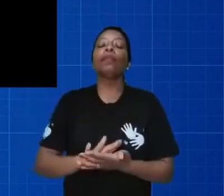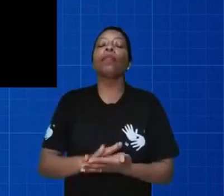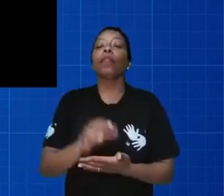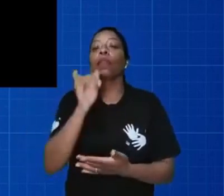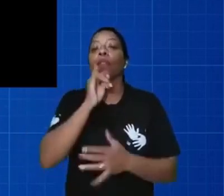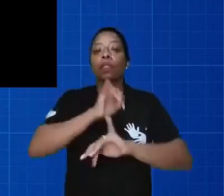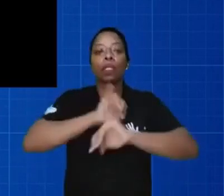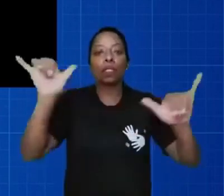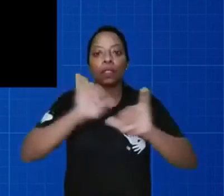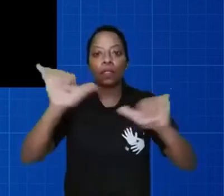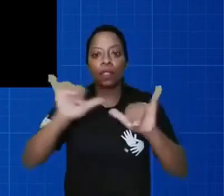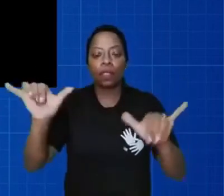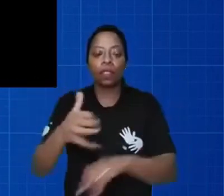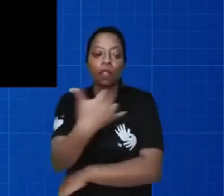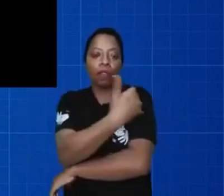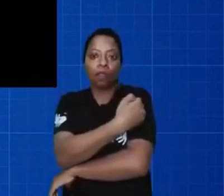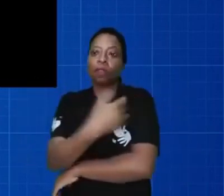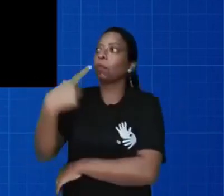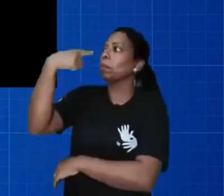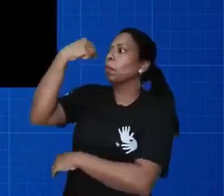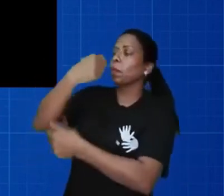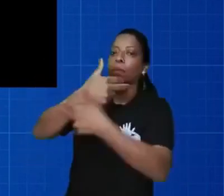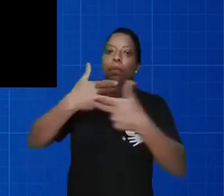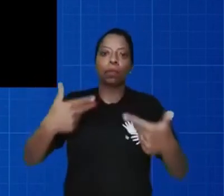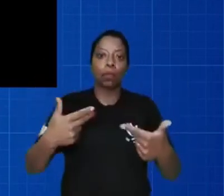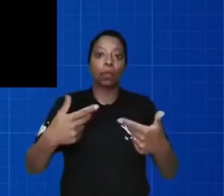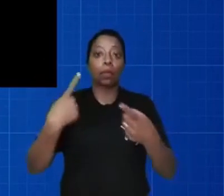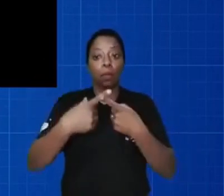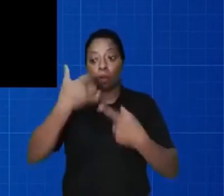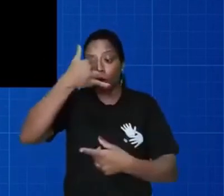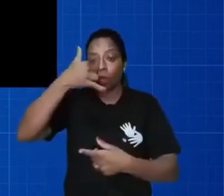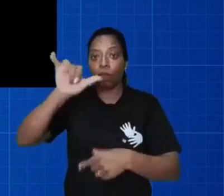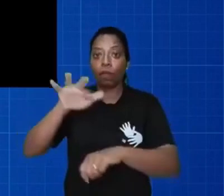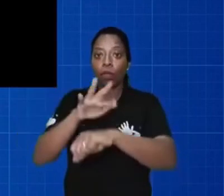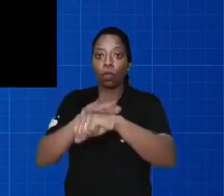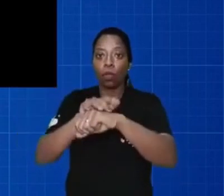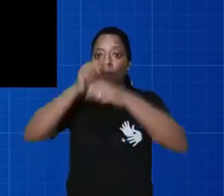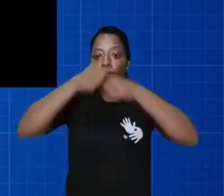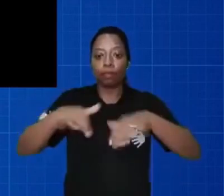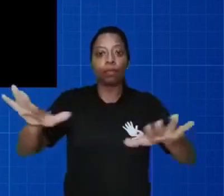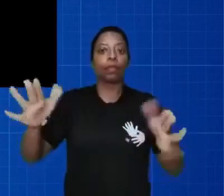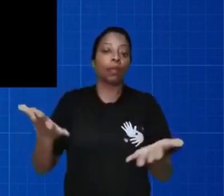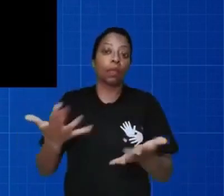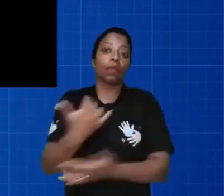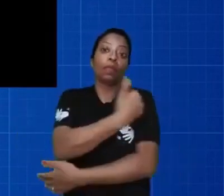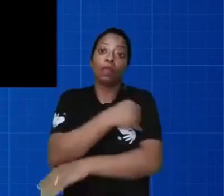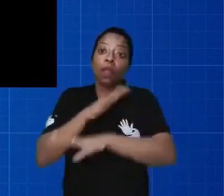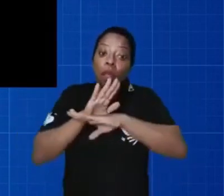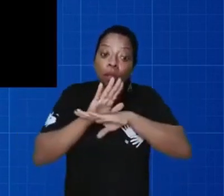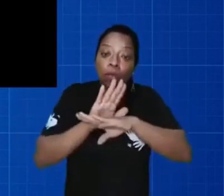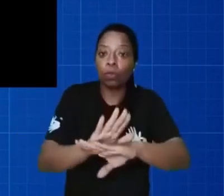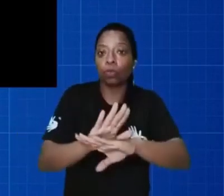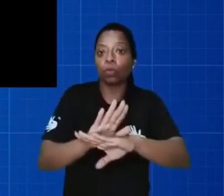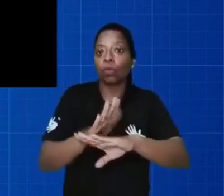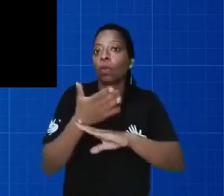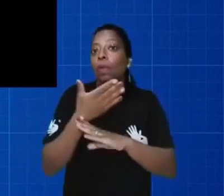As vacinas podem evitar ou pelo menos tornar mais leve a ação de uma doença contagiosa. Então, tem muito estudo em cima de qual vacina vai ser